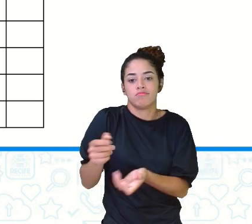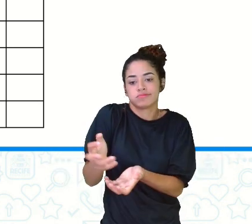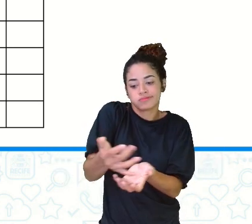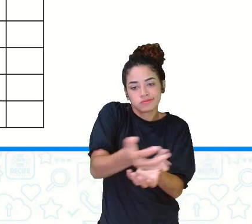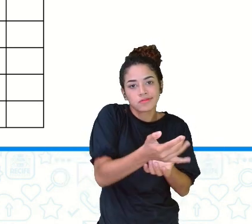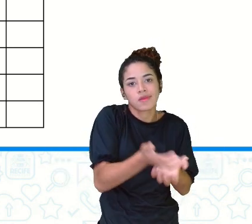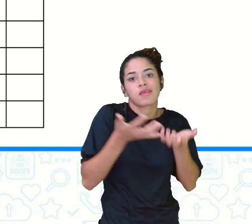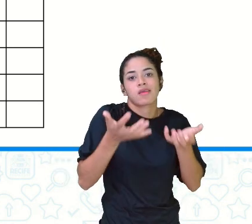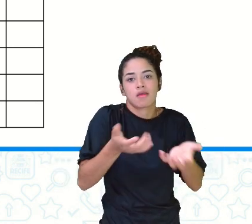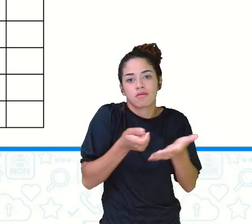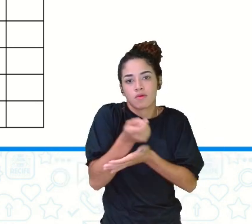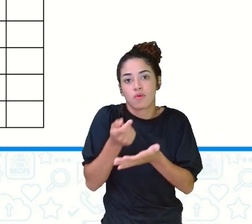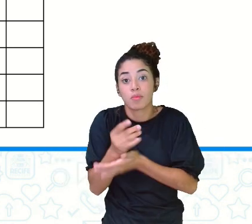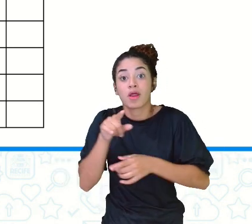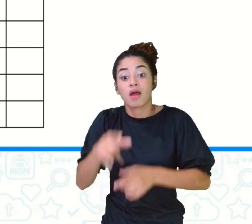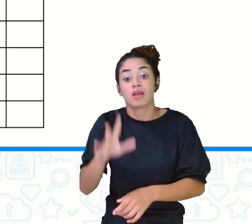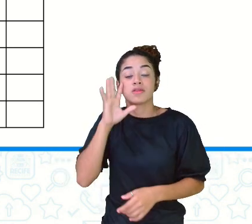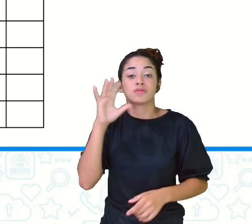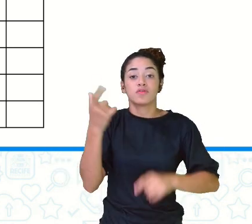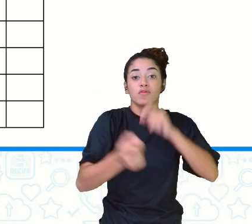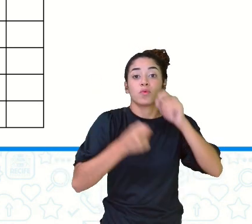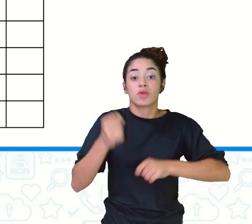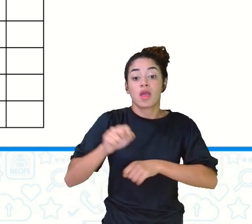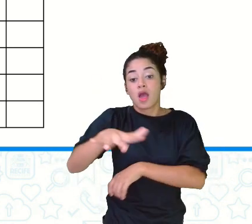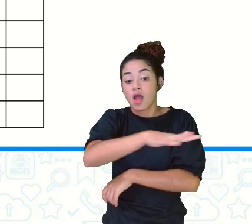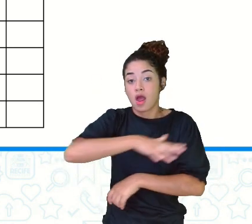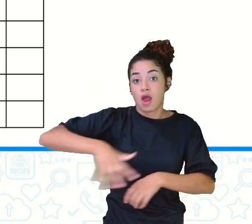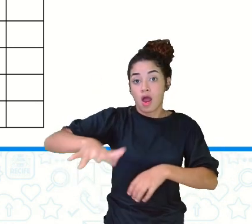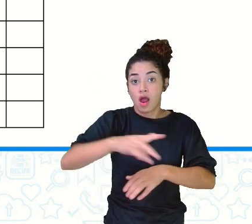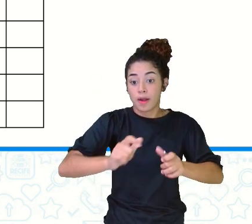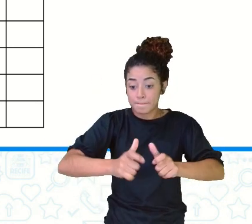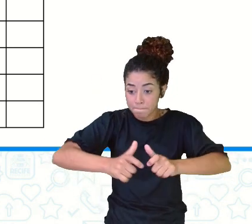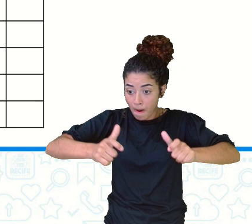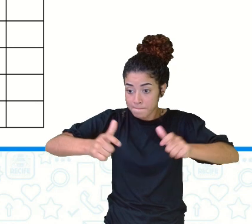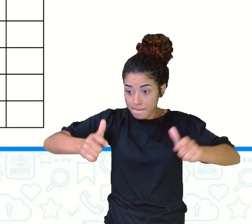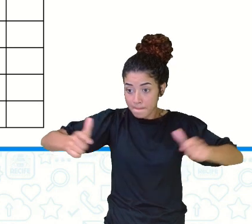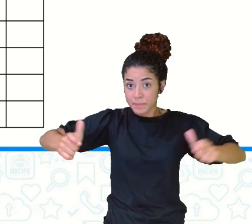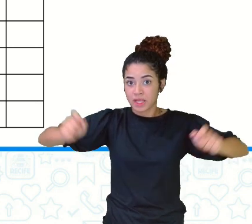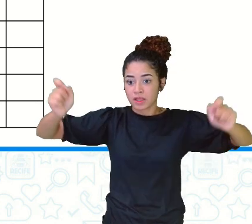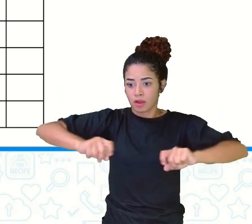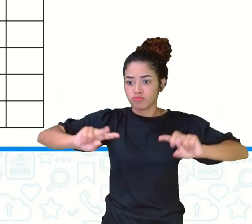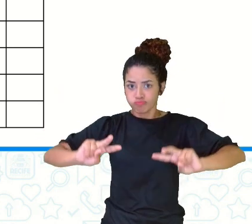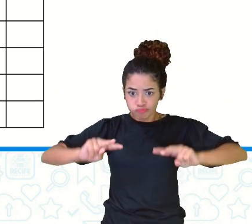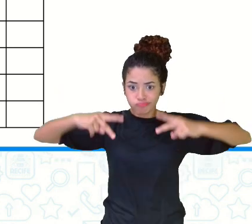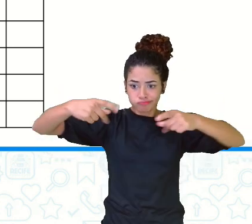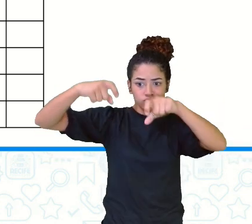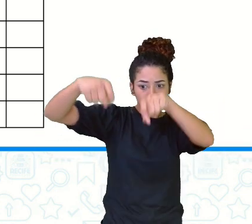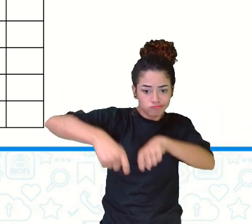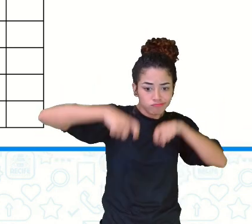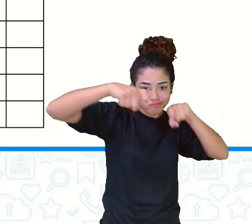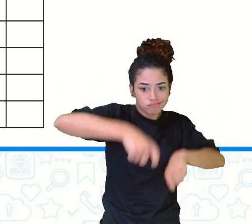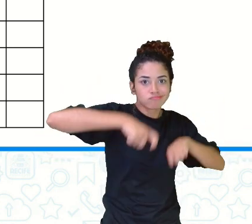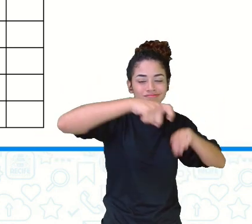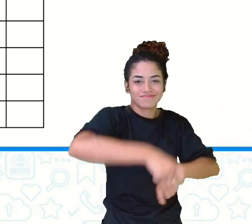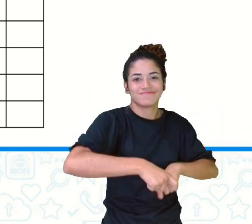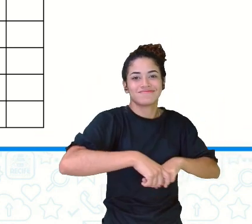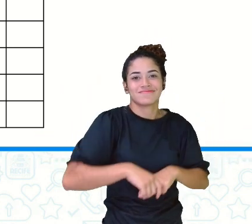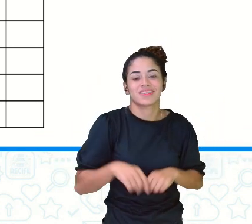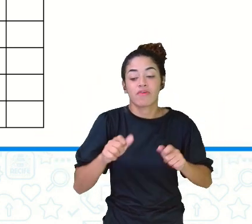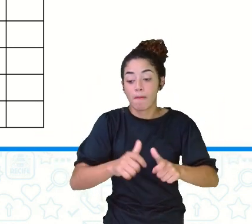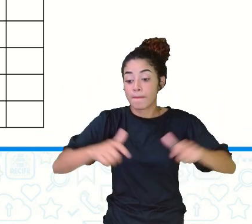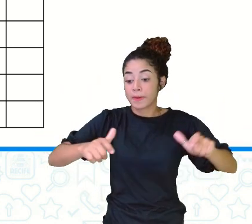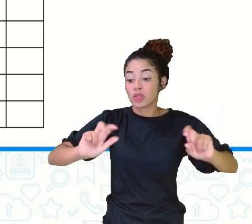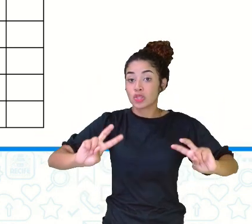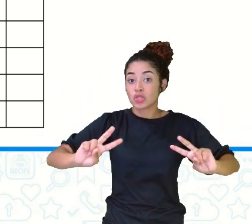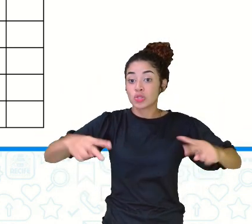resolveu ampliar a área do plantio para dobrar a produção. Ou seja, ele vai ampliar o dobro.